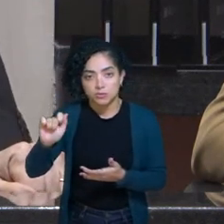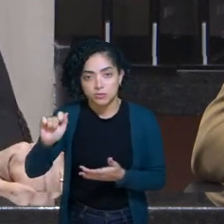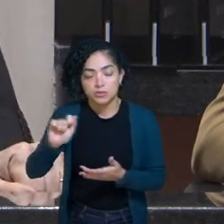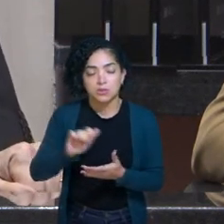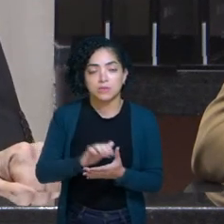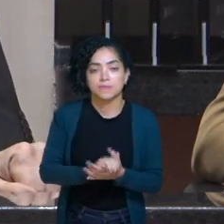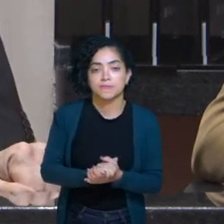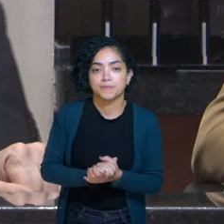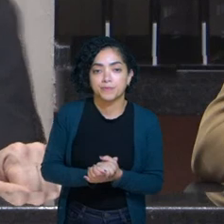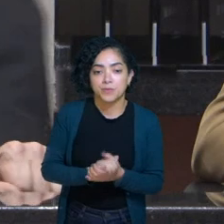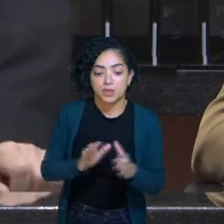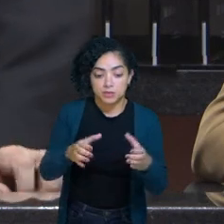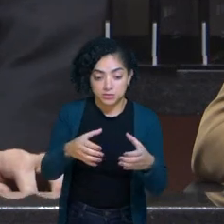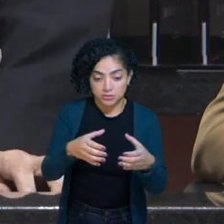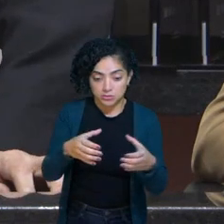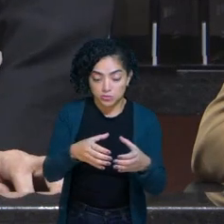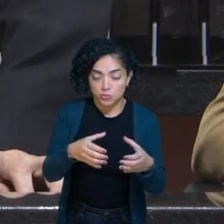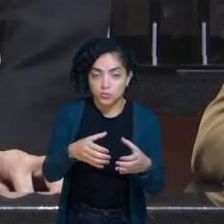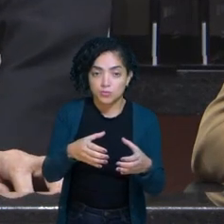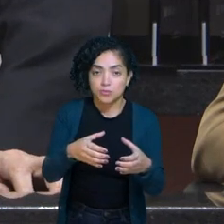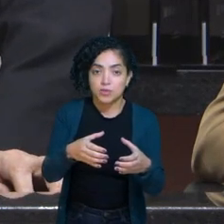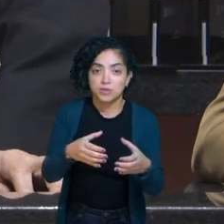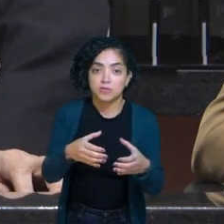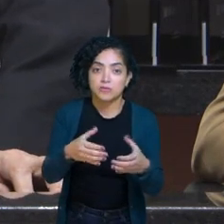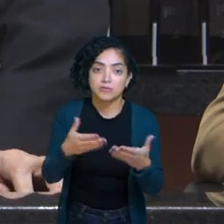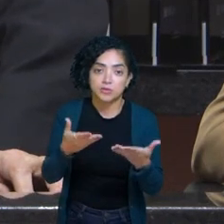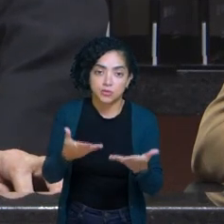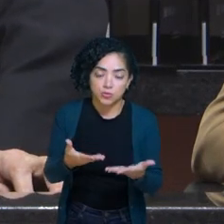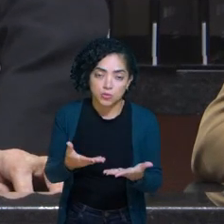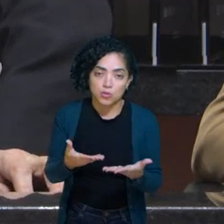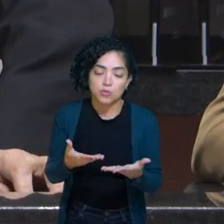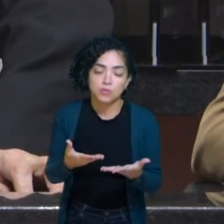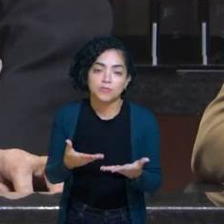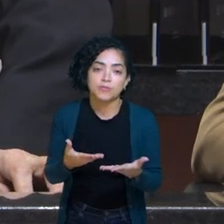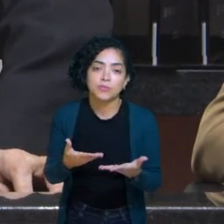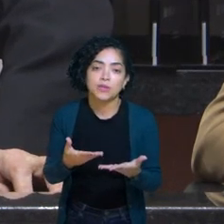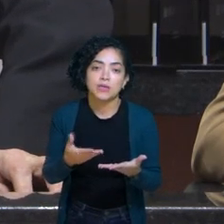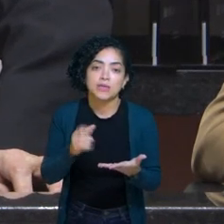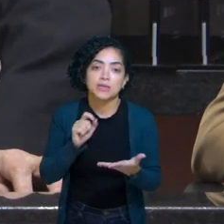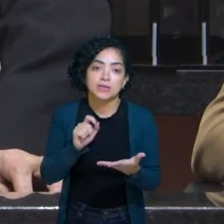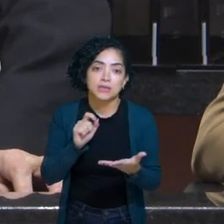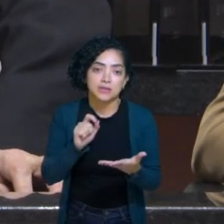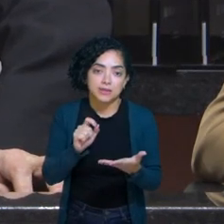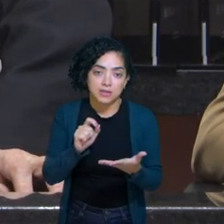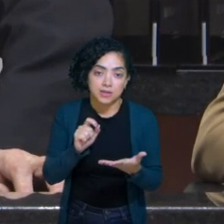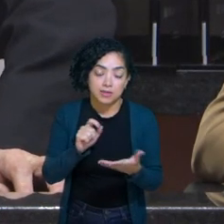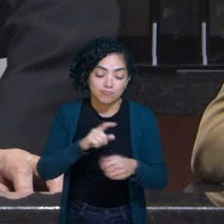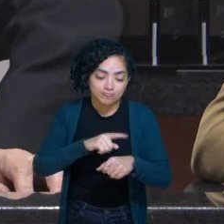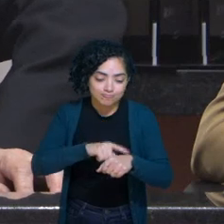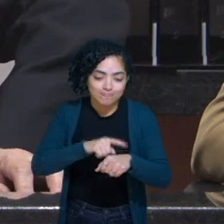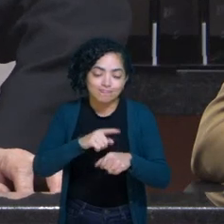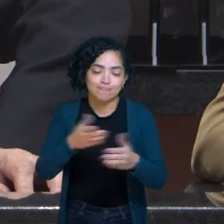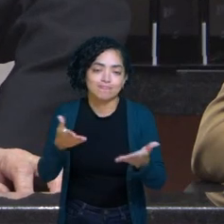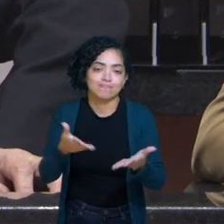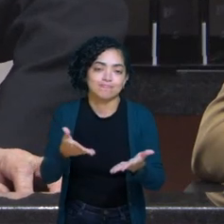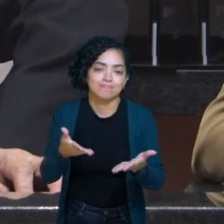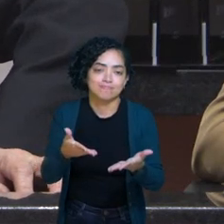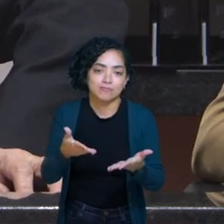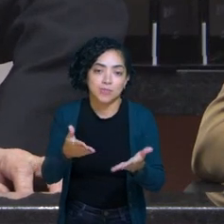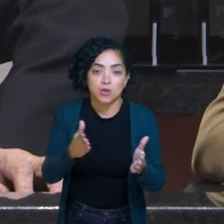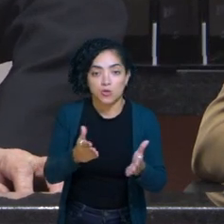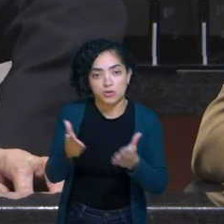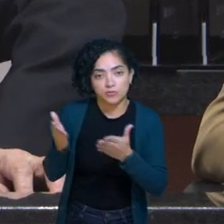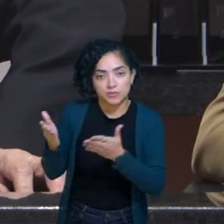eh grupo então ficou no que a gente chamou de GT de síntese que para chegar nesse momento e eu então agora quero passar a palavra pro